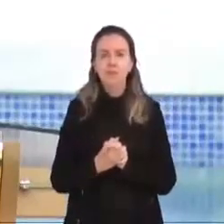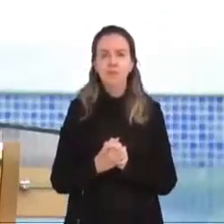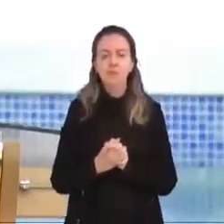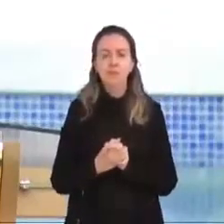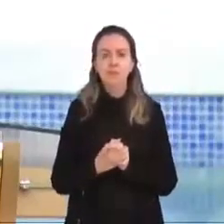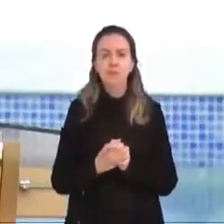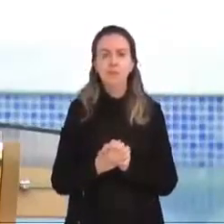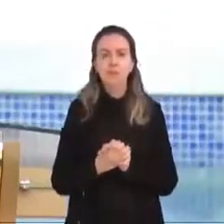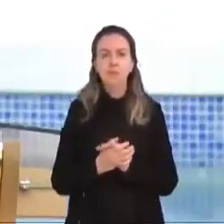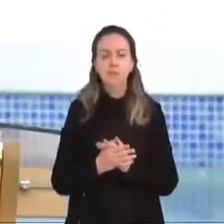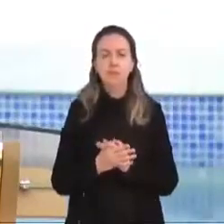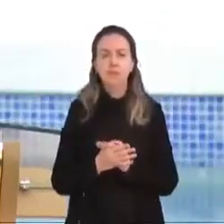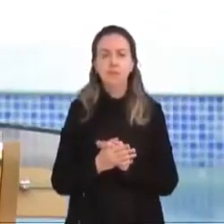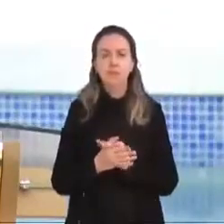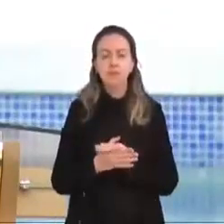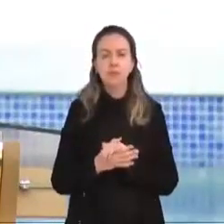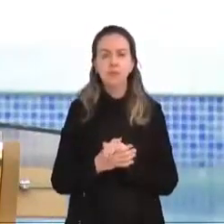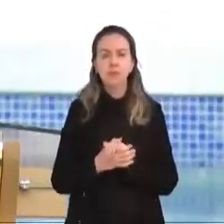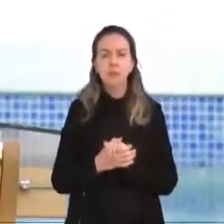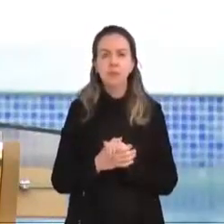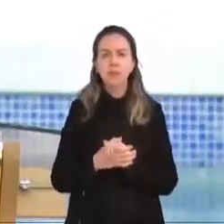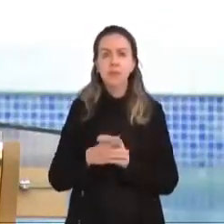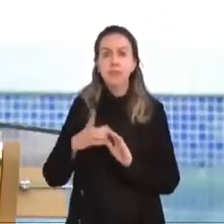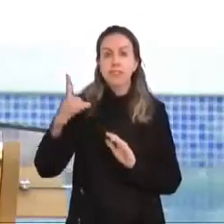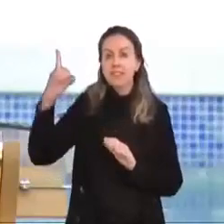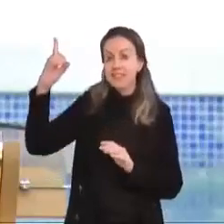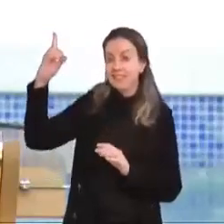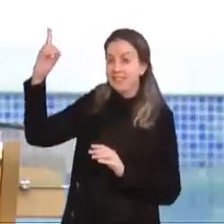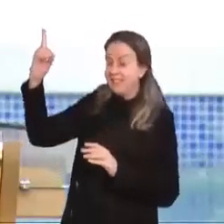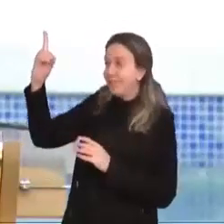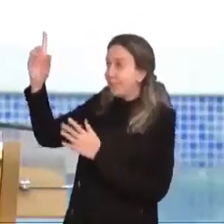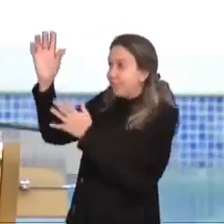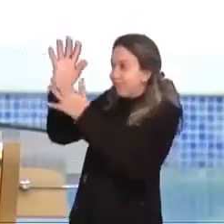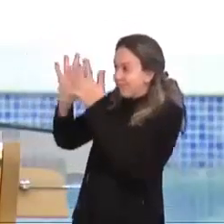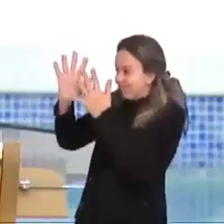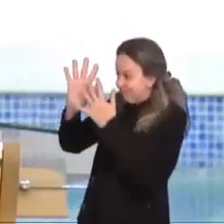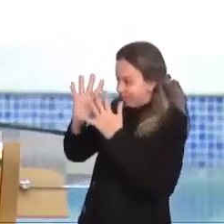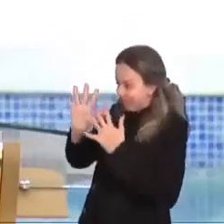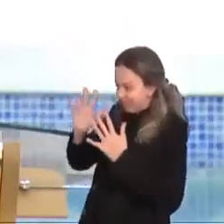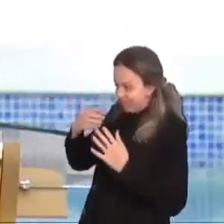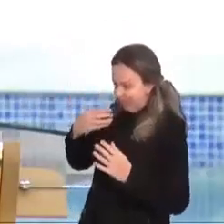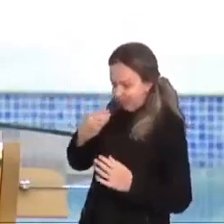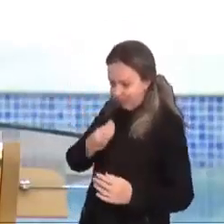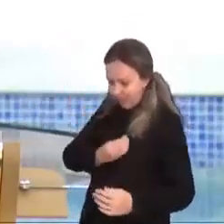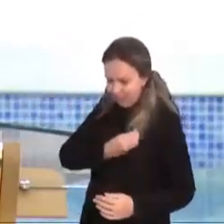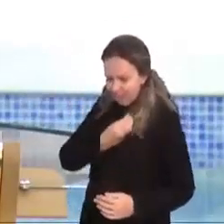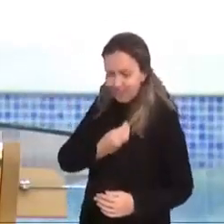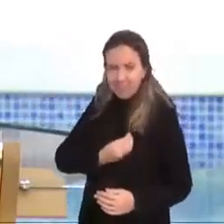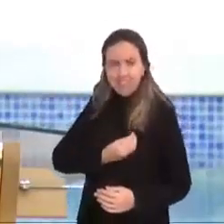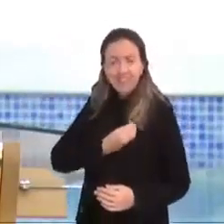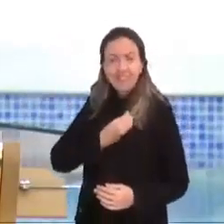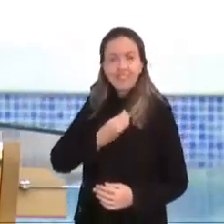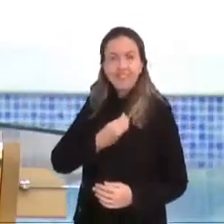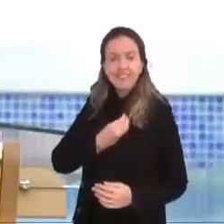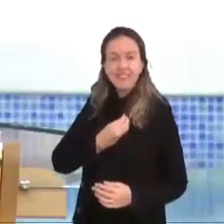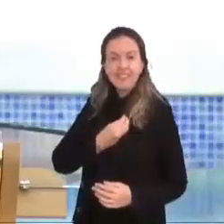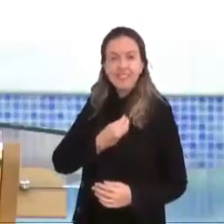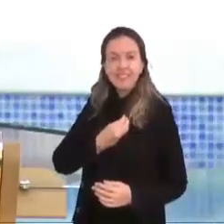Observe que Deus começa a falar. E antes de Deus dizer ao profeta: ore,